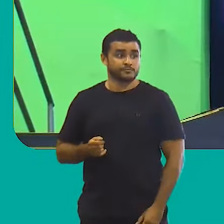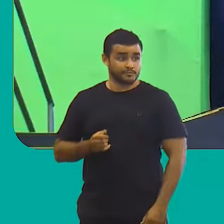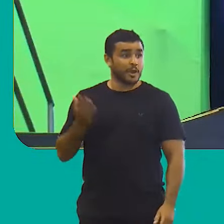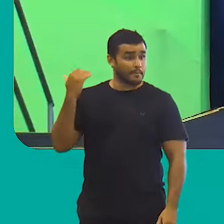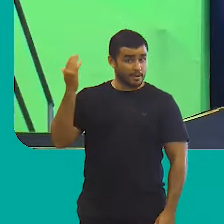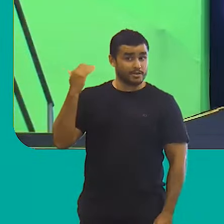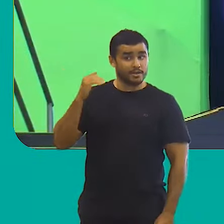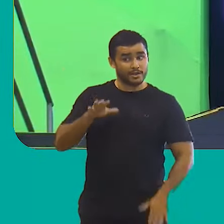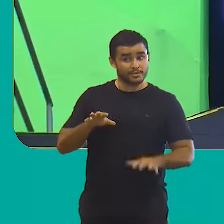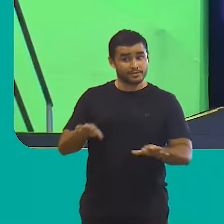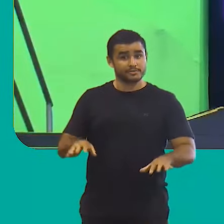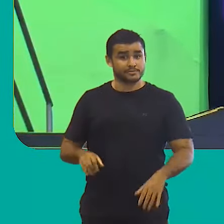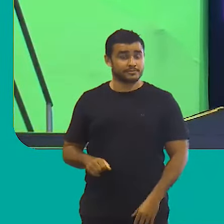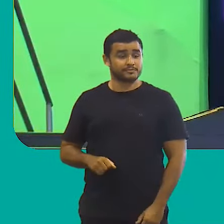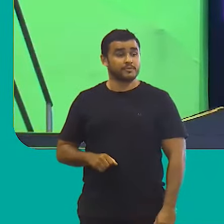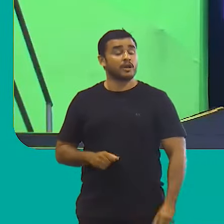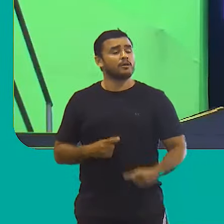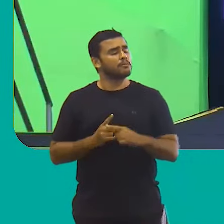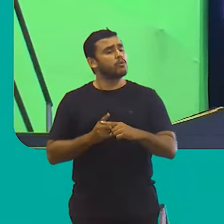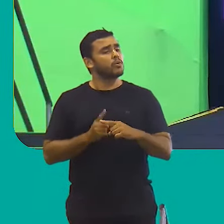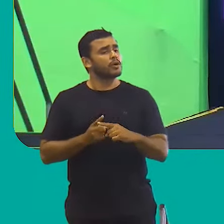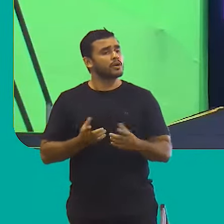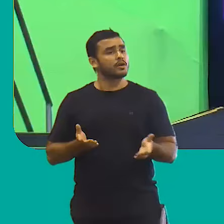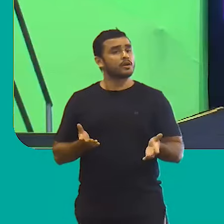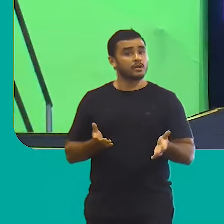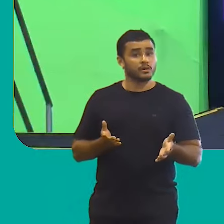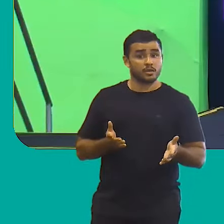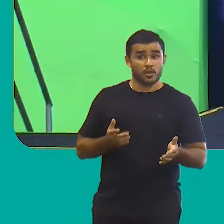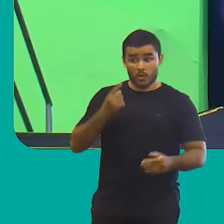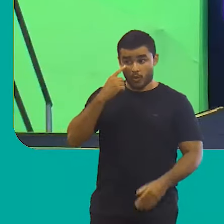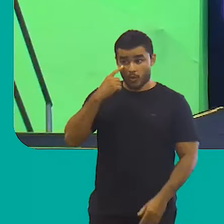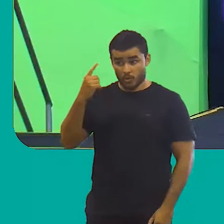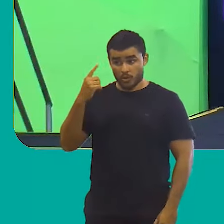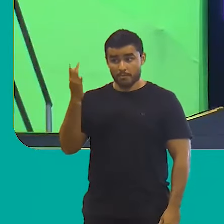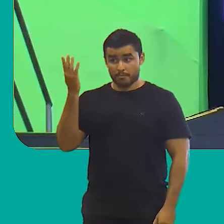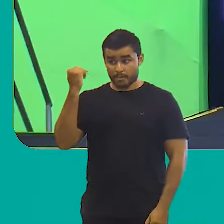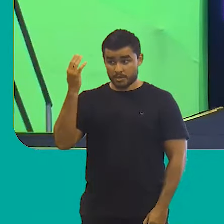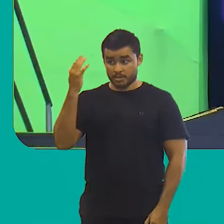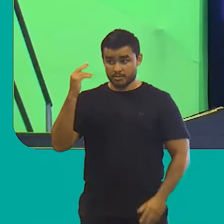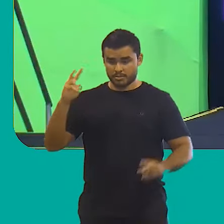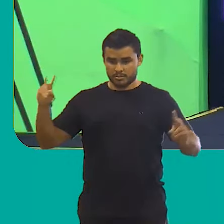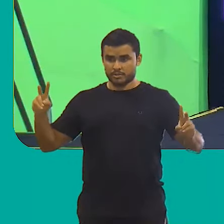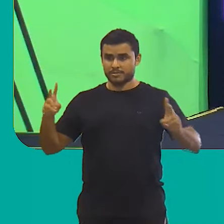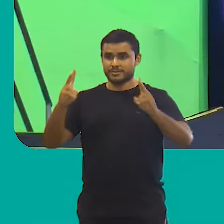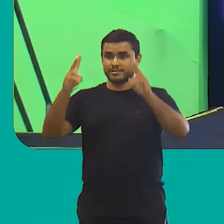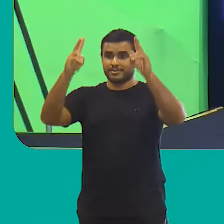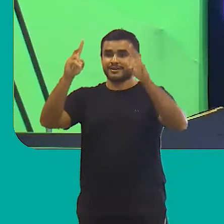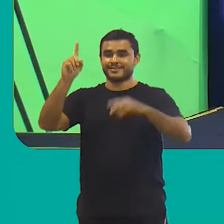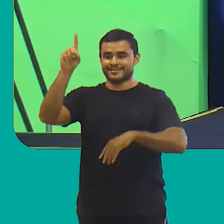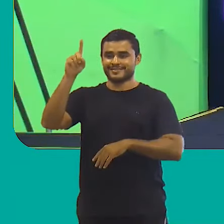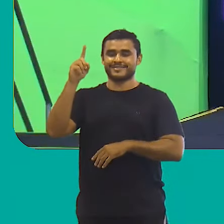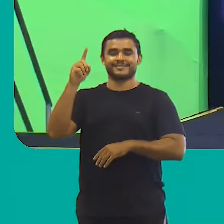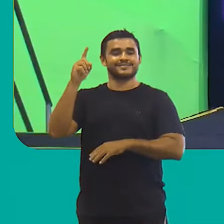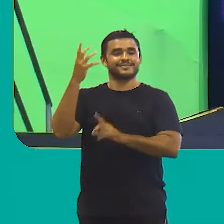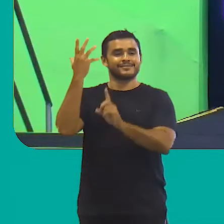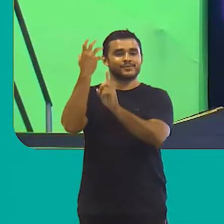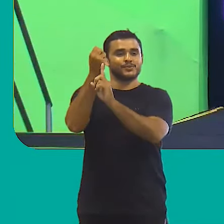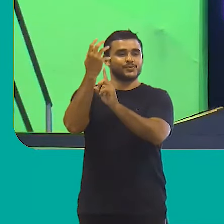assustador. Porque o que acontecia? As antenas de celular produziam um campo